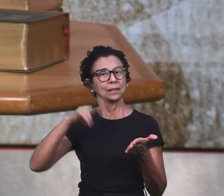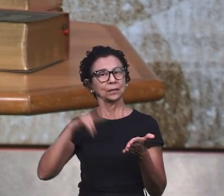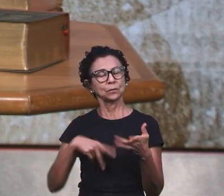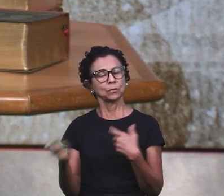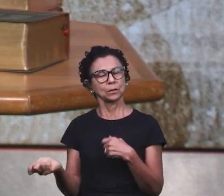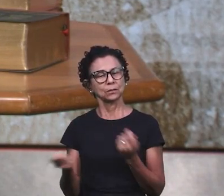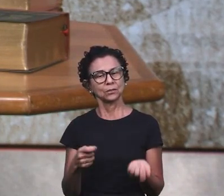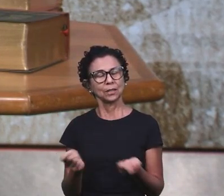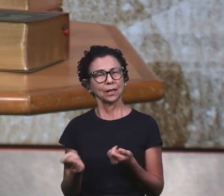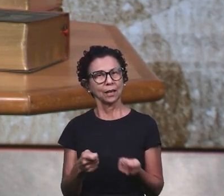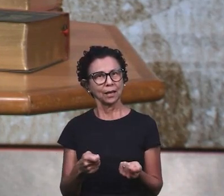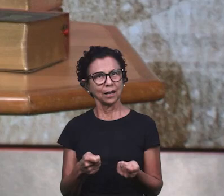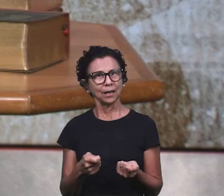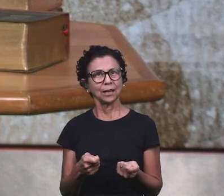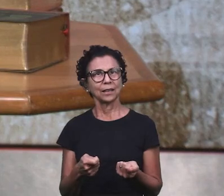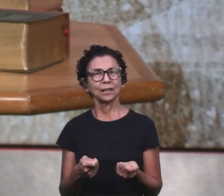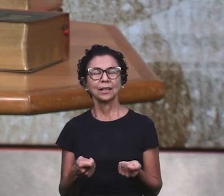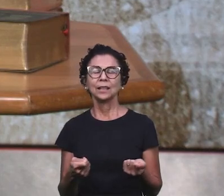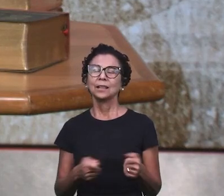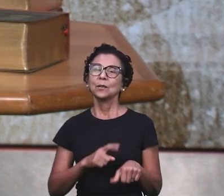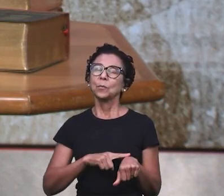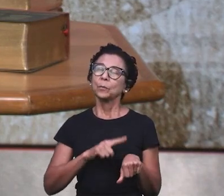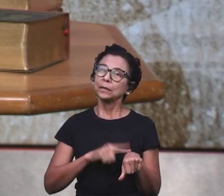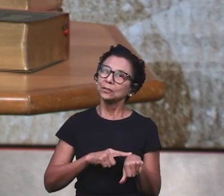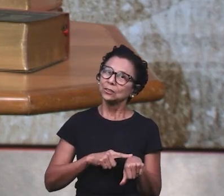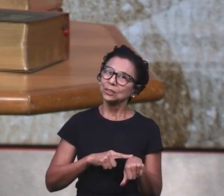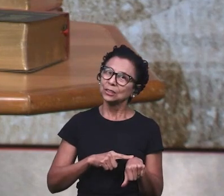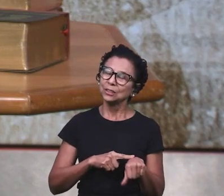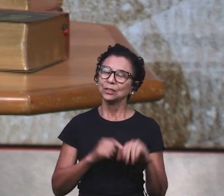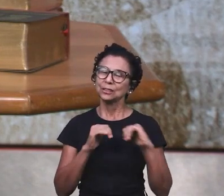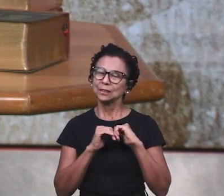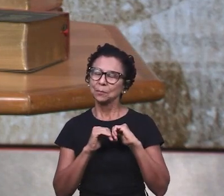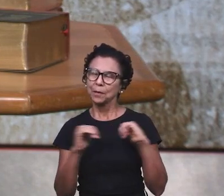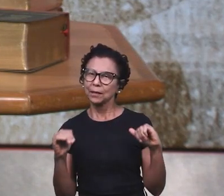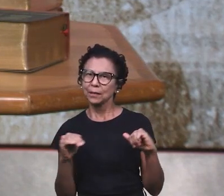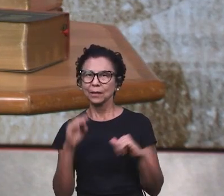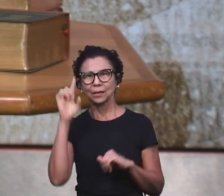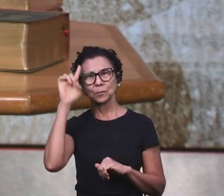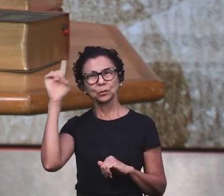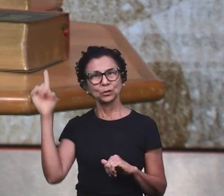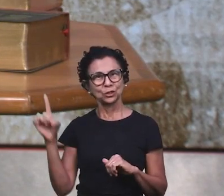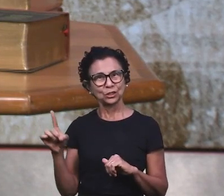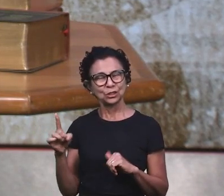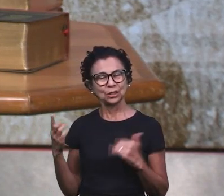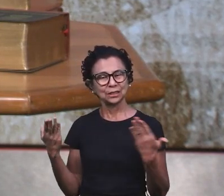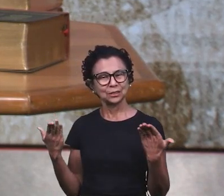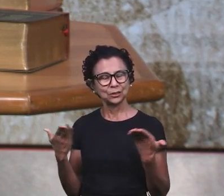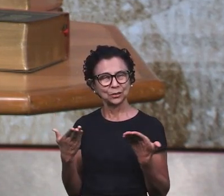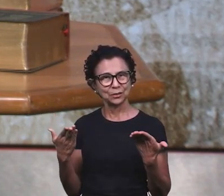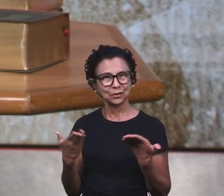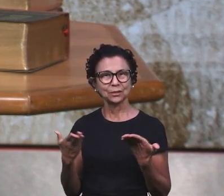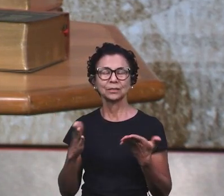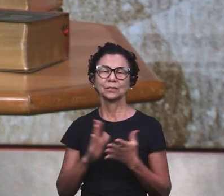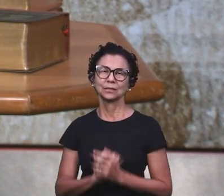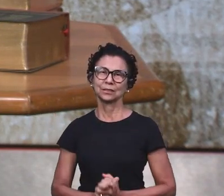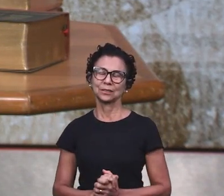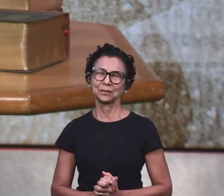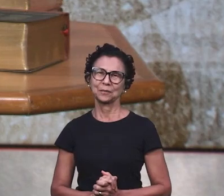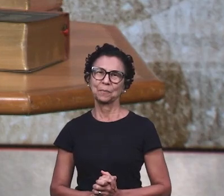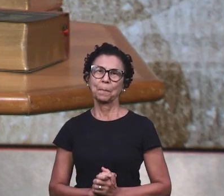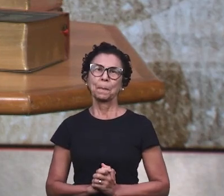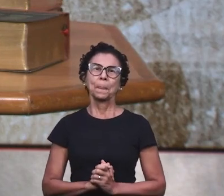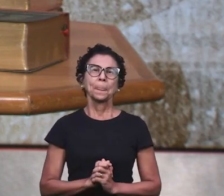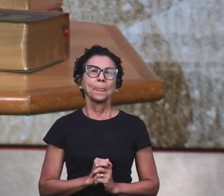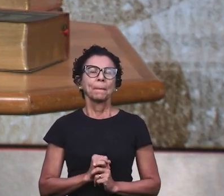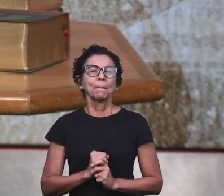Bíblia. É o tempo do seu dia, do nosso dia, que nós tiramos, reservamos para nos dedicarmos